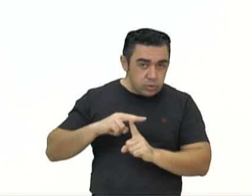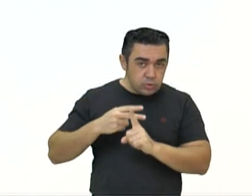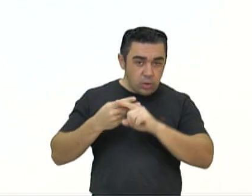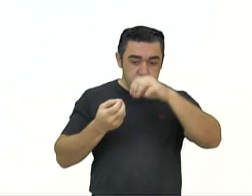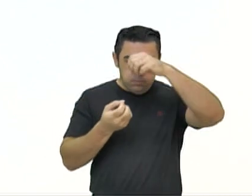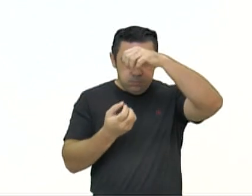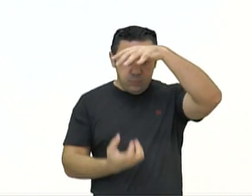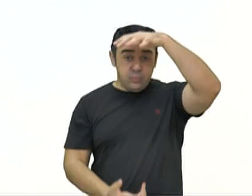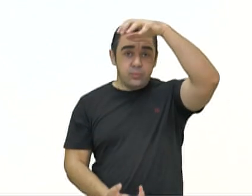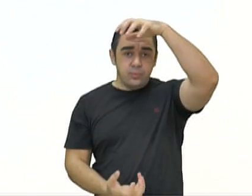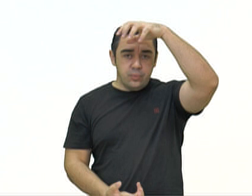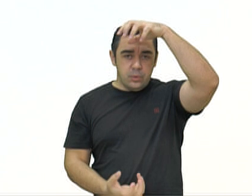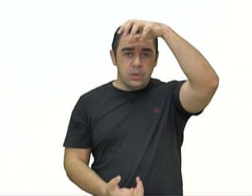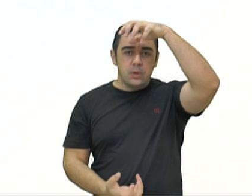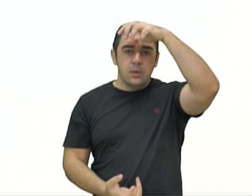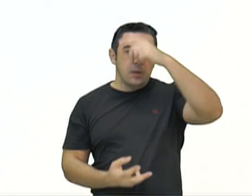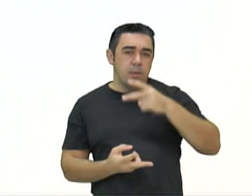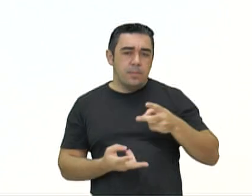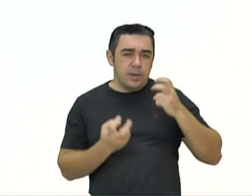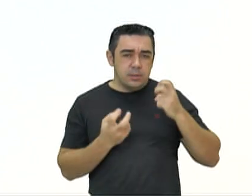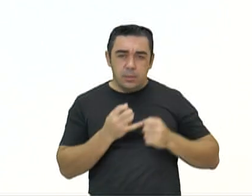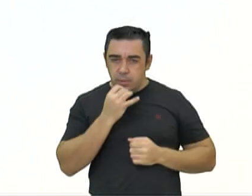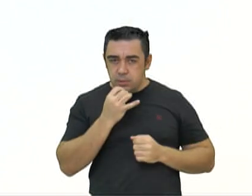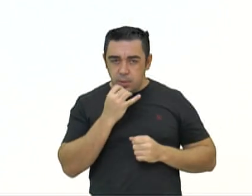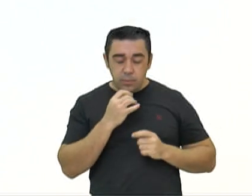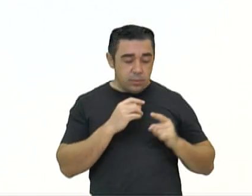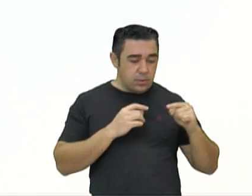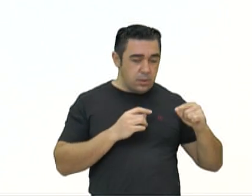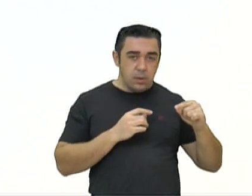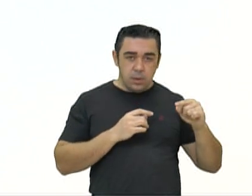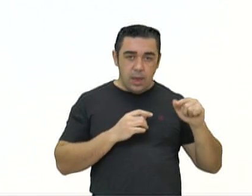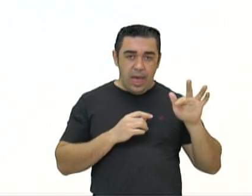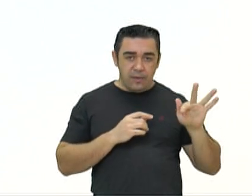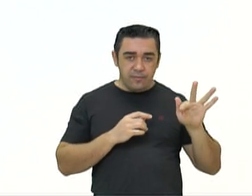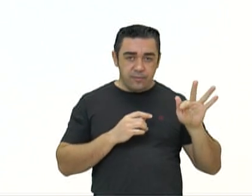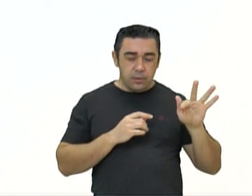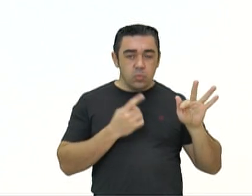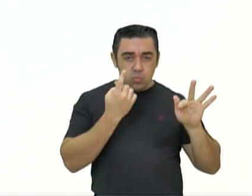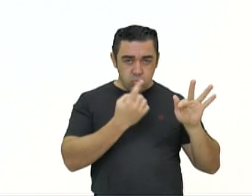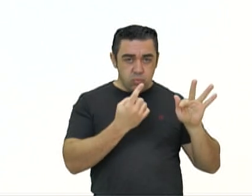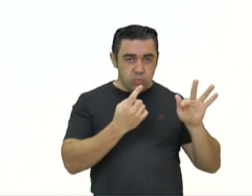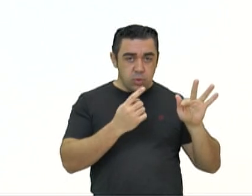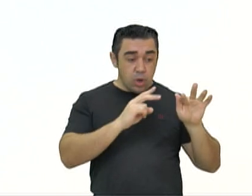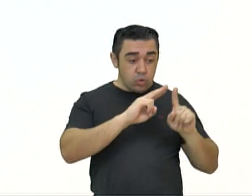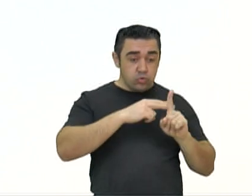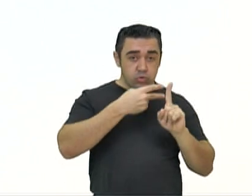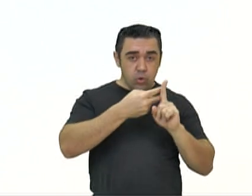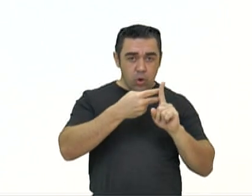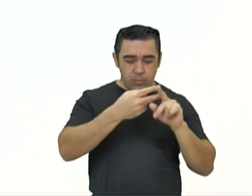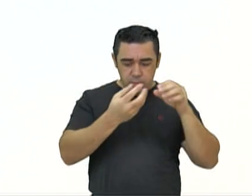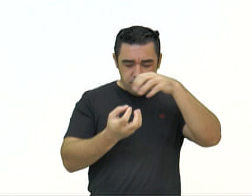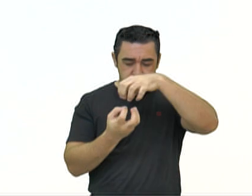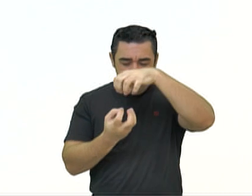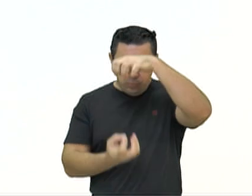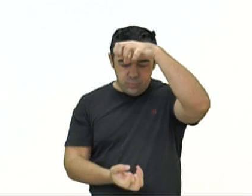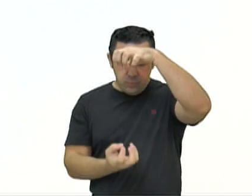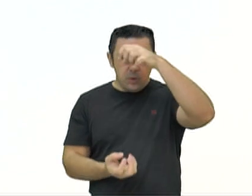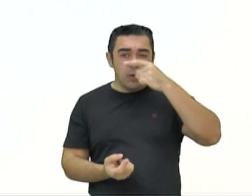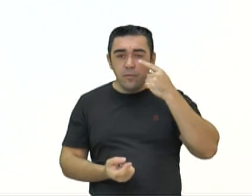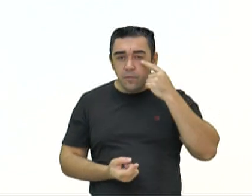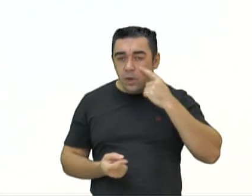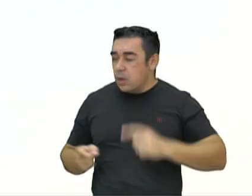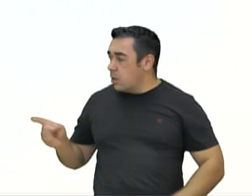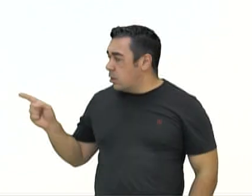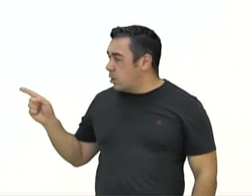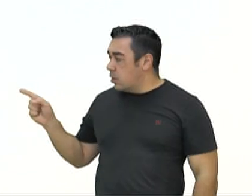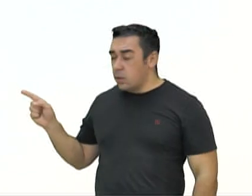eu percebo, melhor dizendo, se eu dobro a força dessa deformação, eu vejo